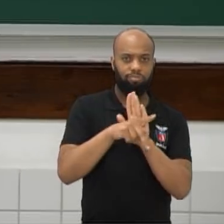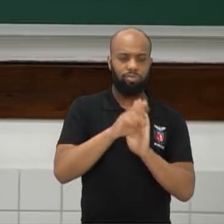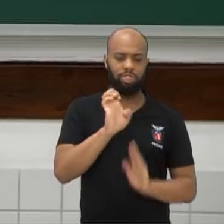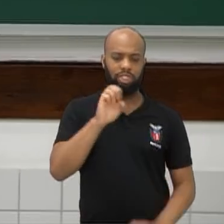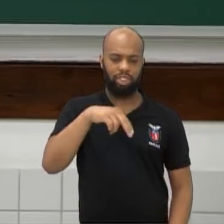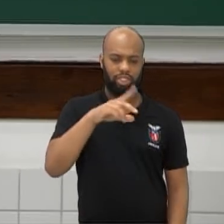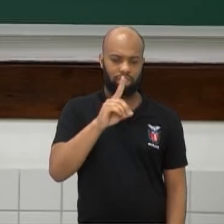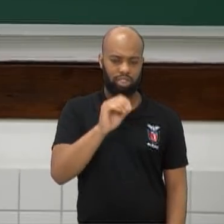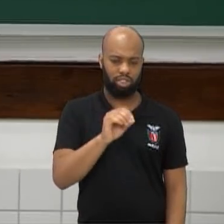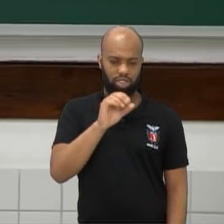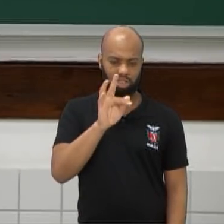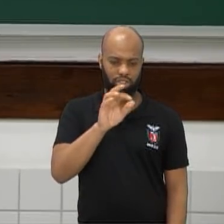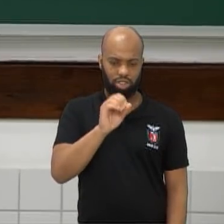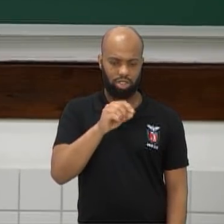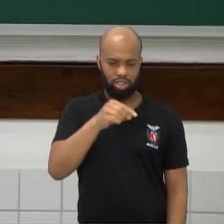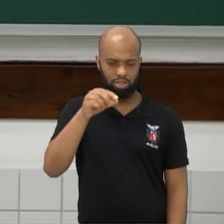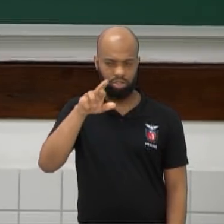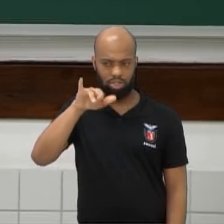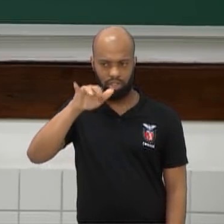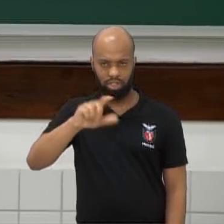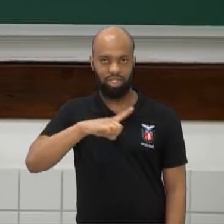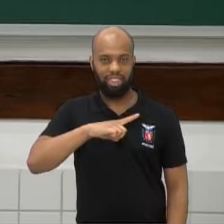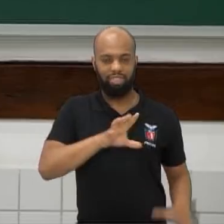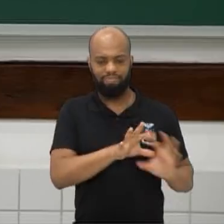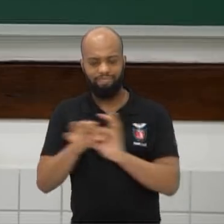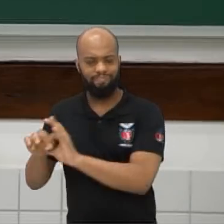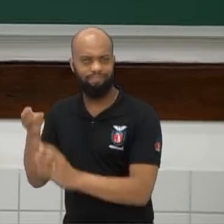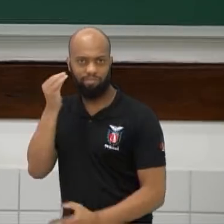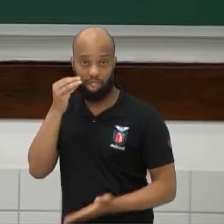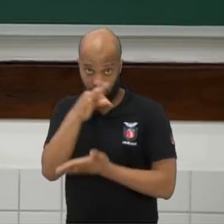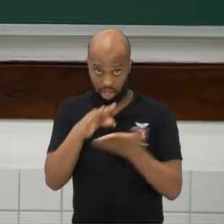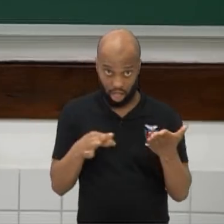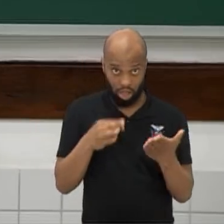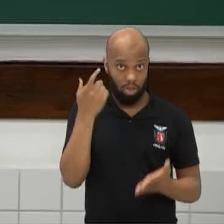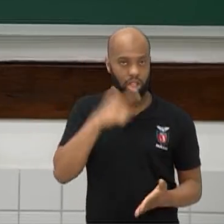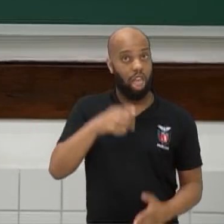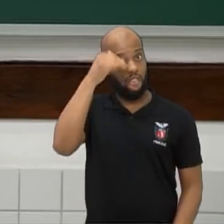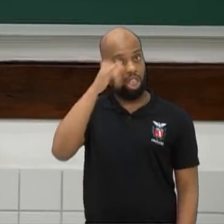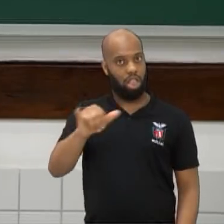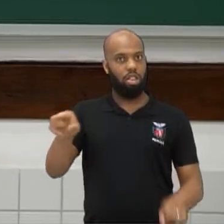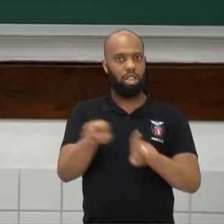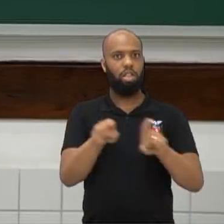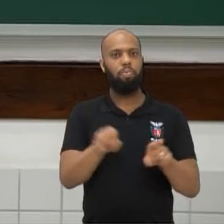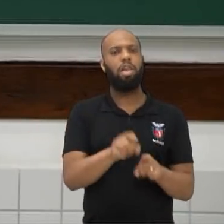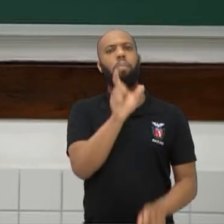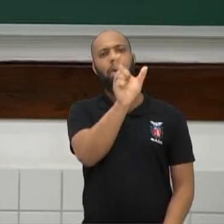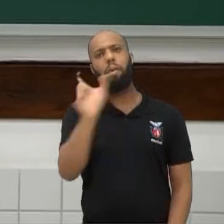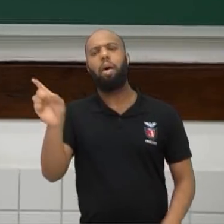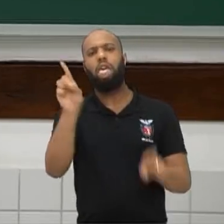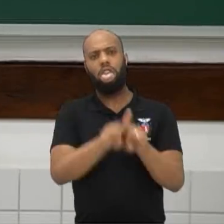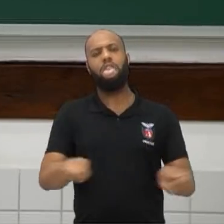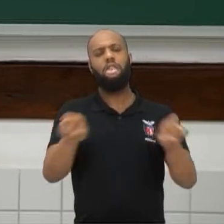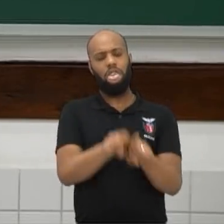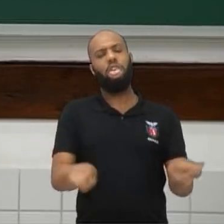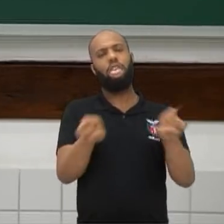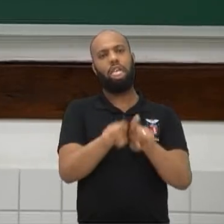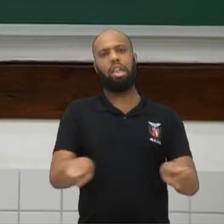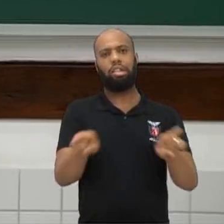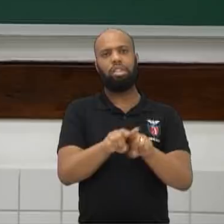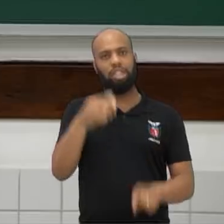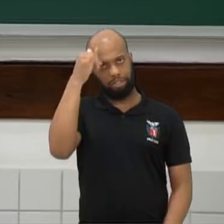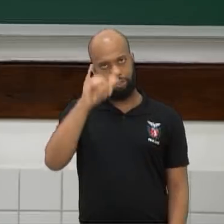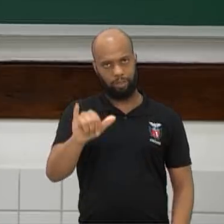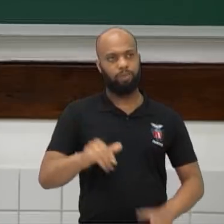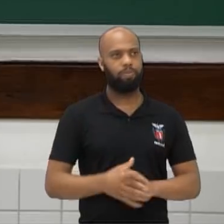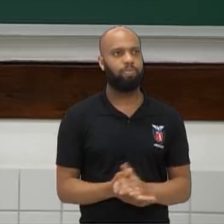né? Quando a gente tenta atribuir maior coesão ao texto, para evitar o excesso de repetições, ok?